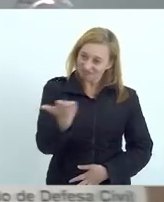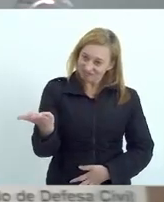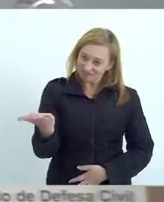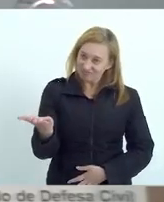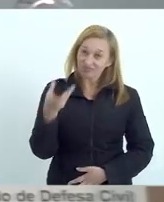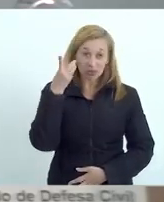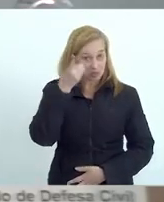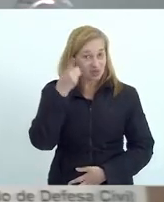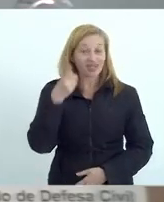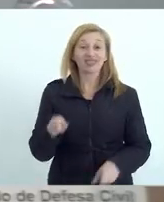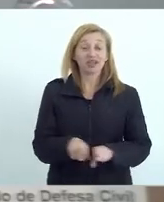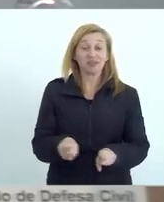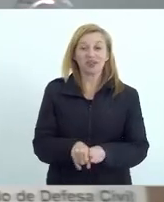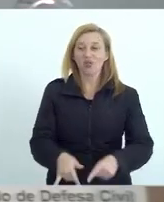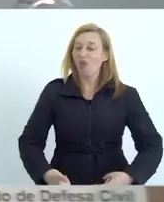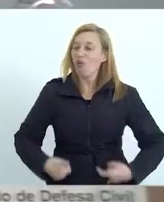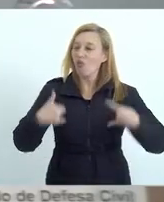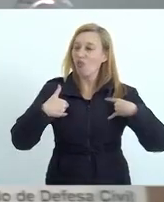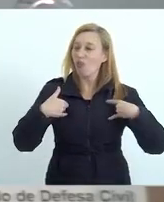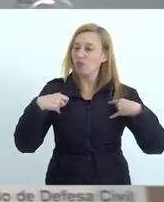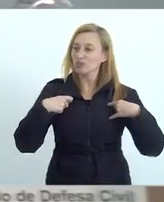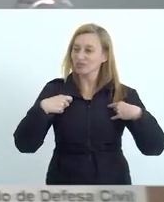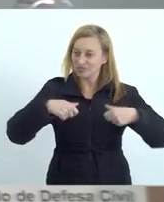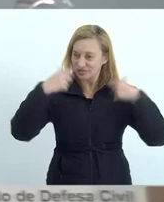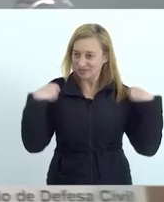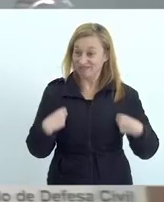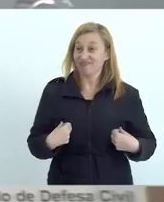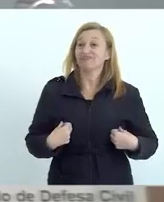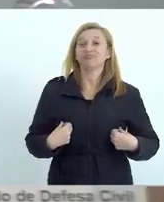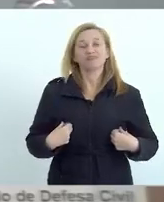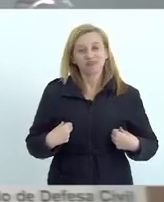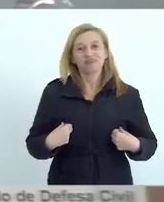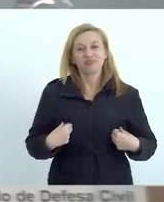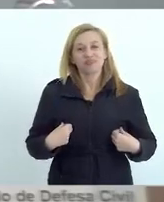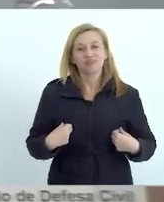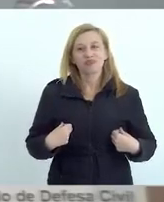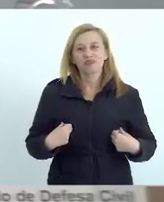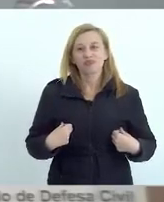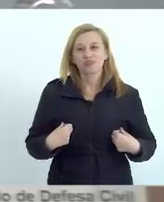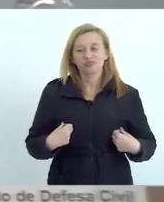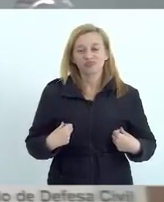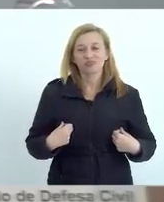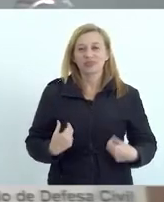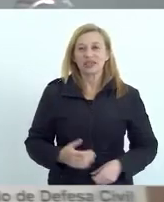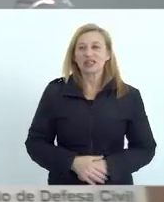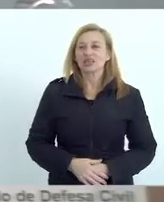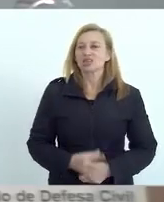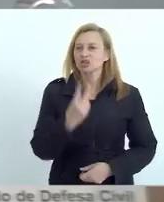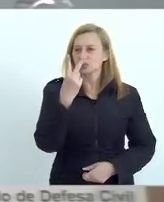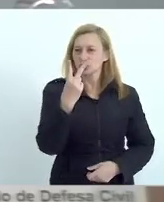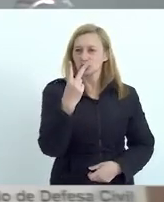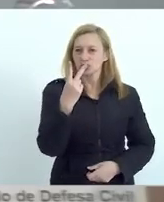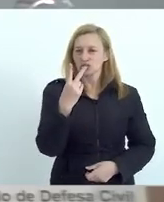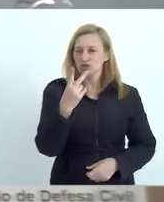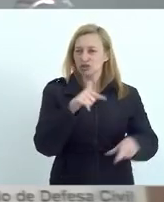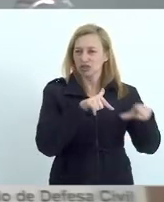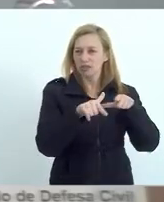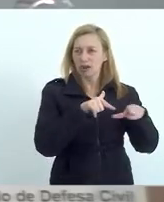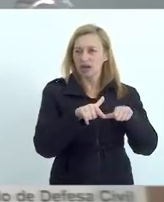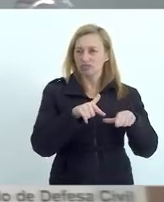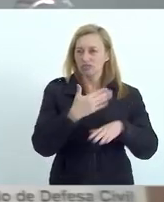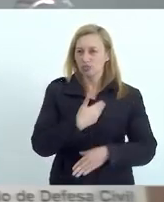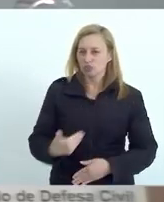que estão aqui Deputado também tem orgulho de estar vestindo essa farda eu existo dois eu existo dois cargos